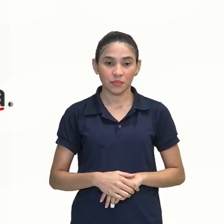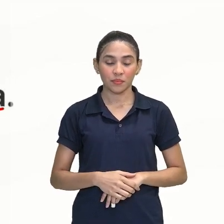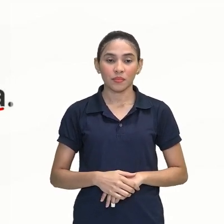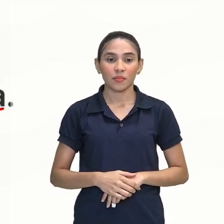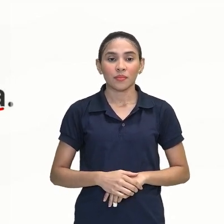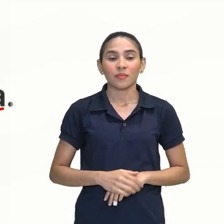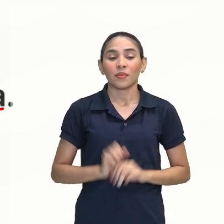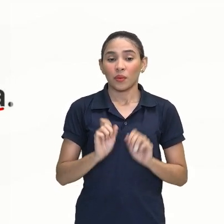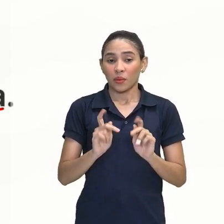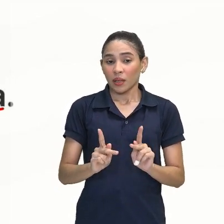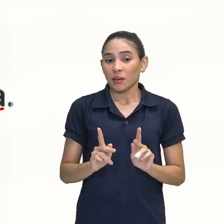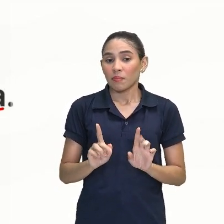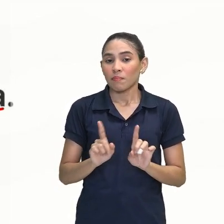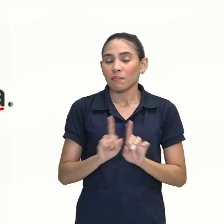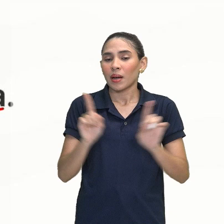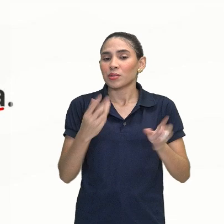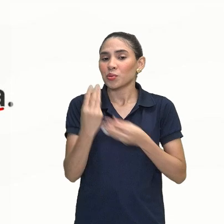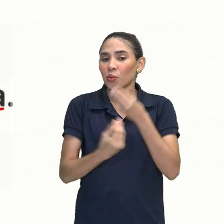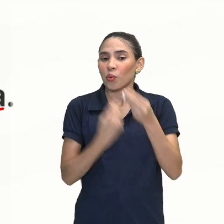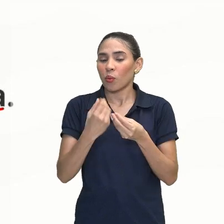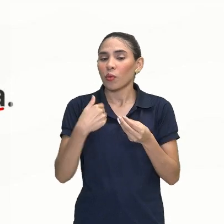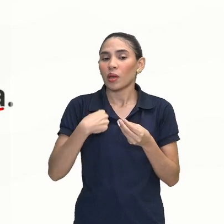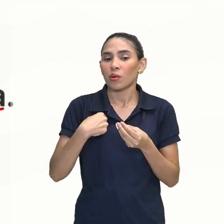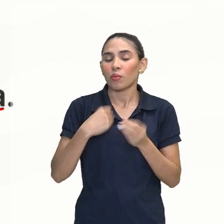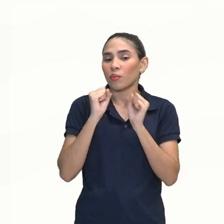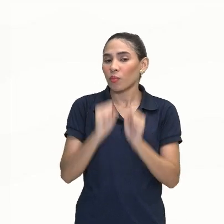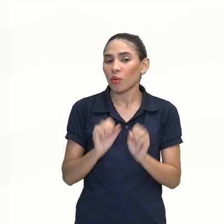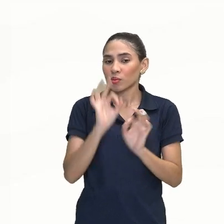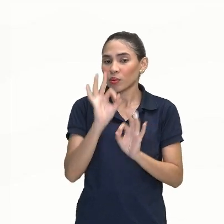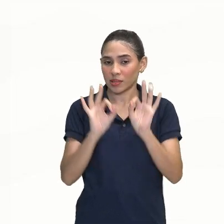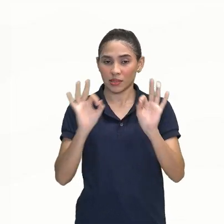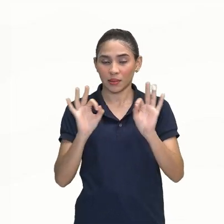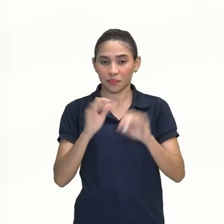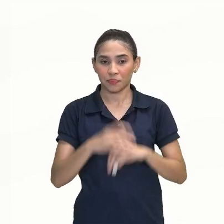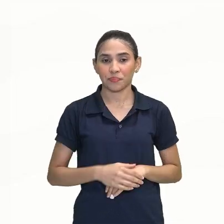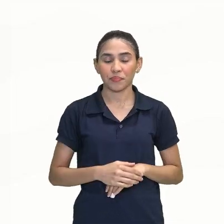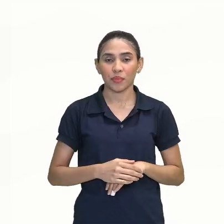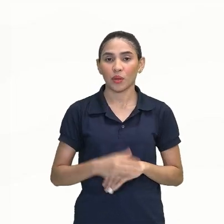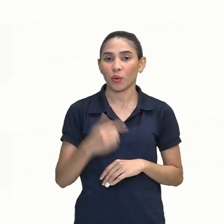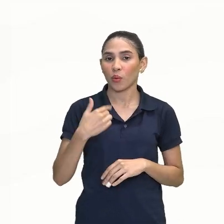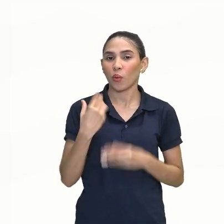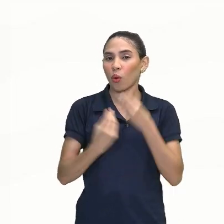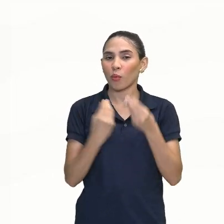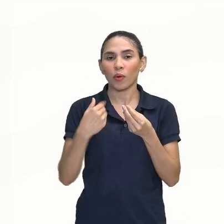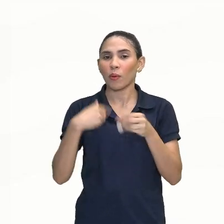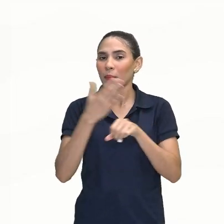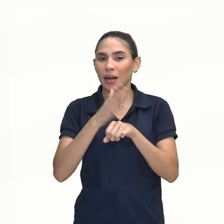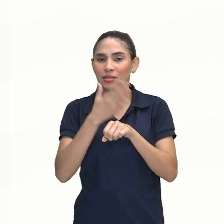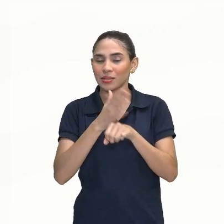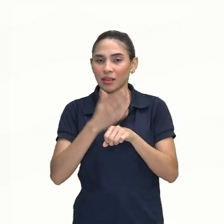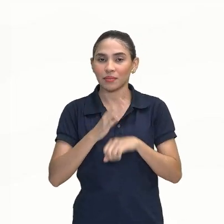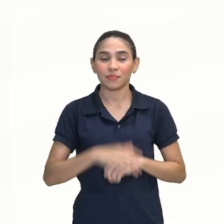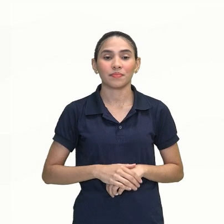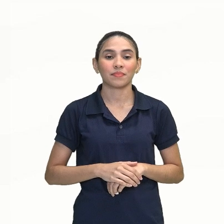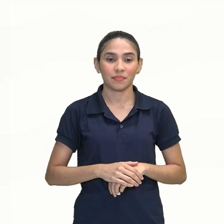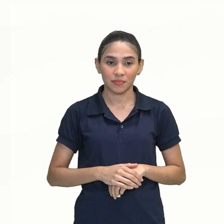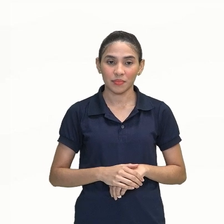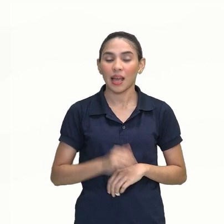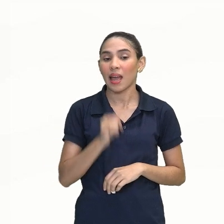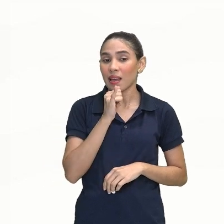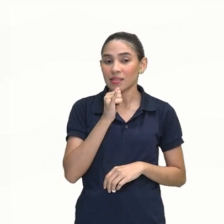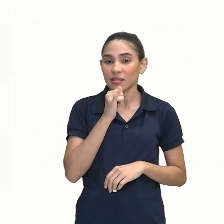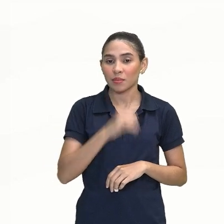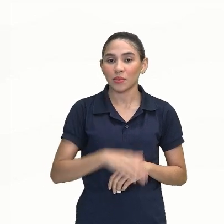Tá, professor. E aonde é que eu posso ajeitar isso? Onde é que eu posso aplicar isso? Vamos lá, vou